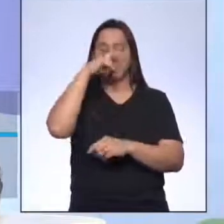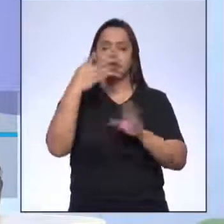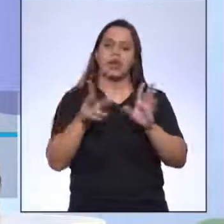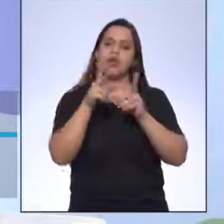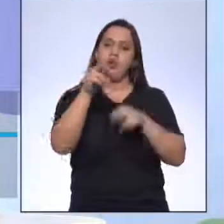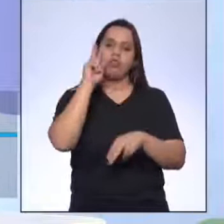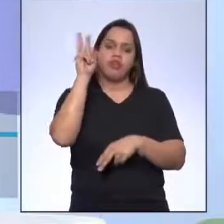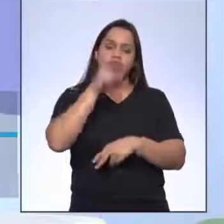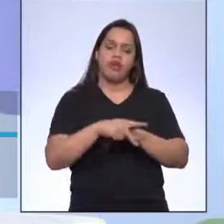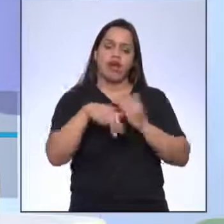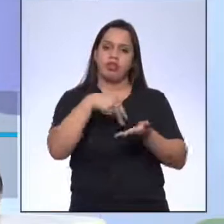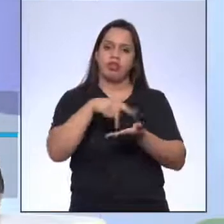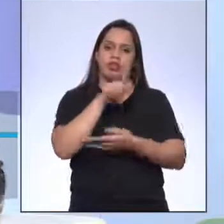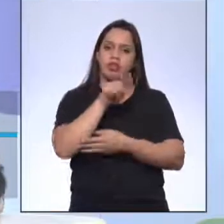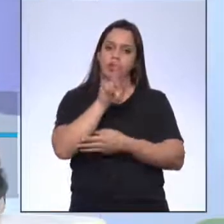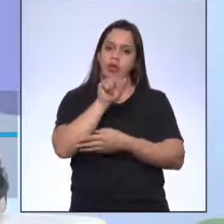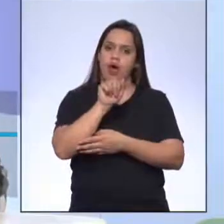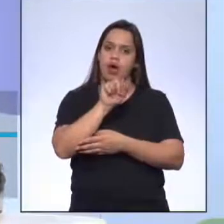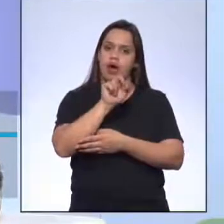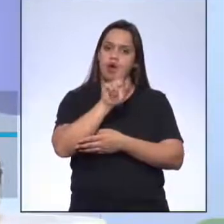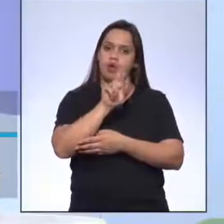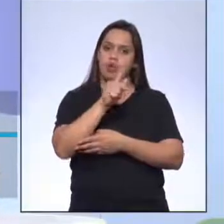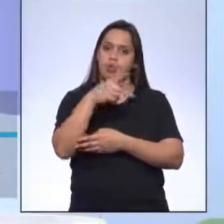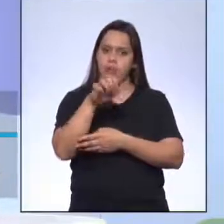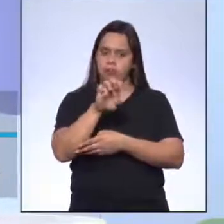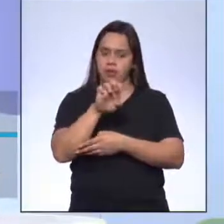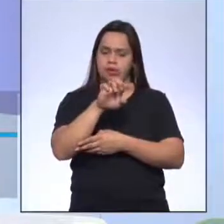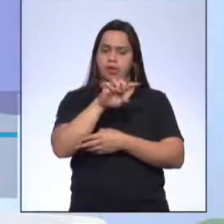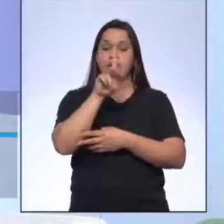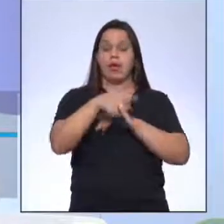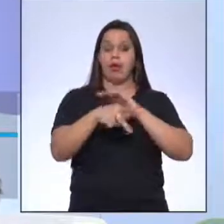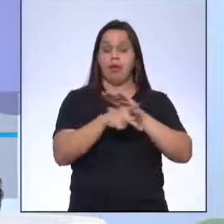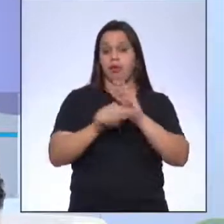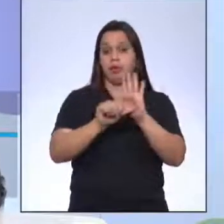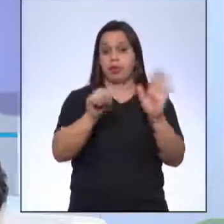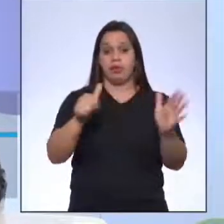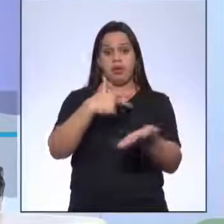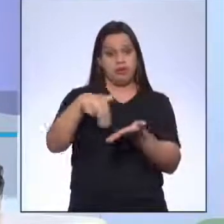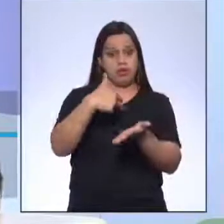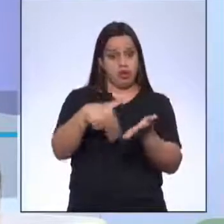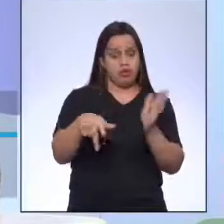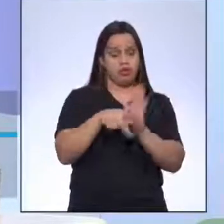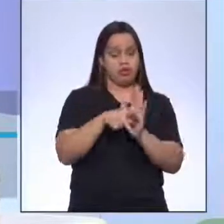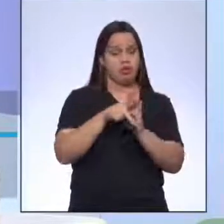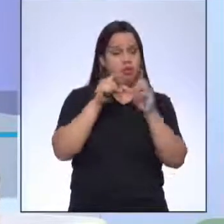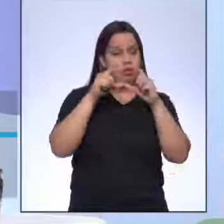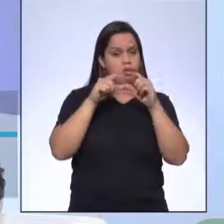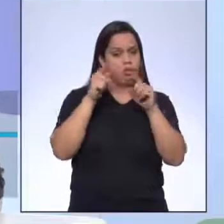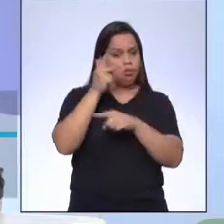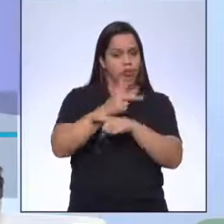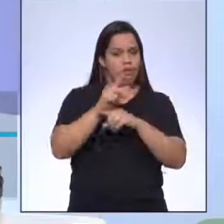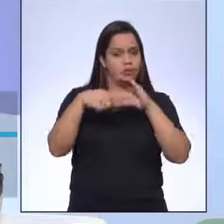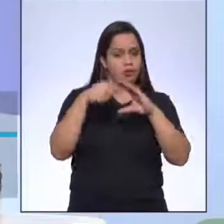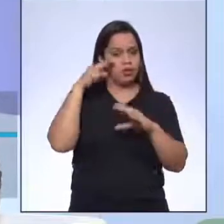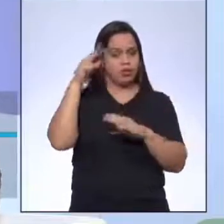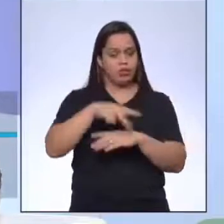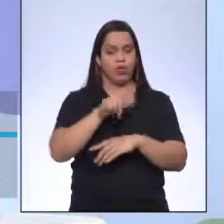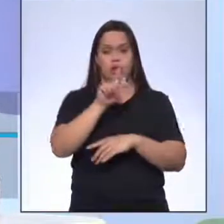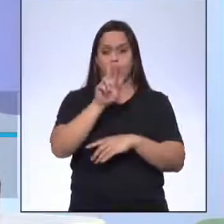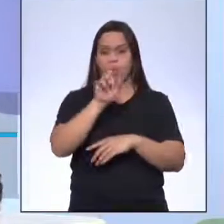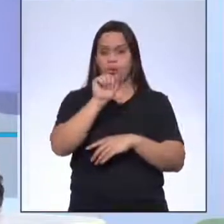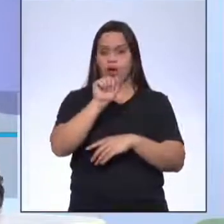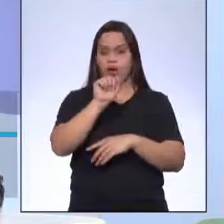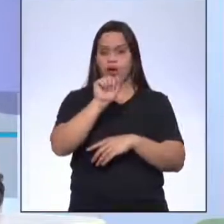Quarupi, né, que vocês viram aí, foi o primeiro vídeo de dança indígena que a gente colocou, foi um trechinho do Quarupi. O Quarupi ele é um rito